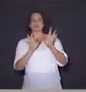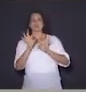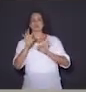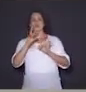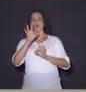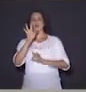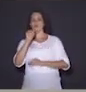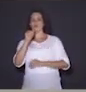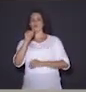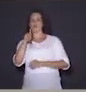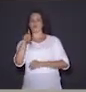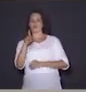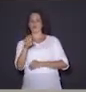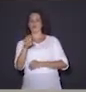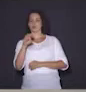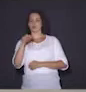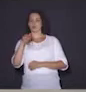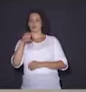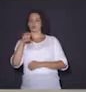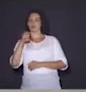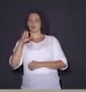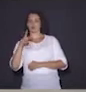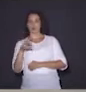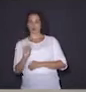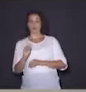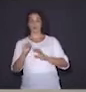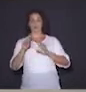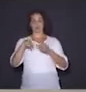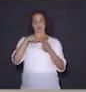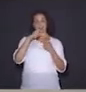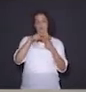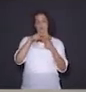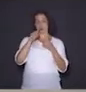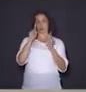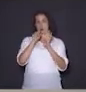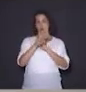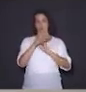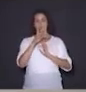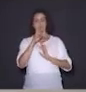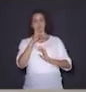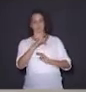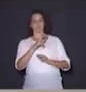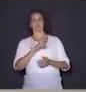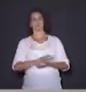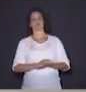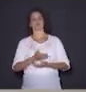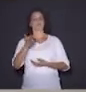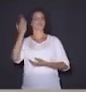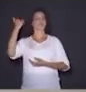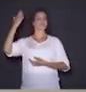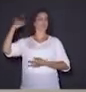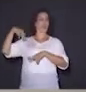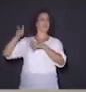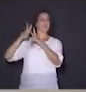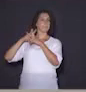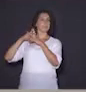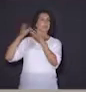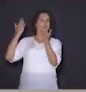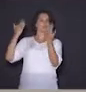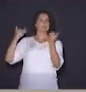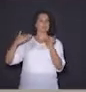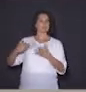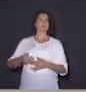operadoras ea neutralidade da rede é uma briga antiga que a gente teve que lidar muito diretamente na época da aprovação do marco civil da